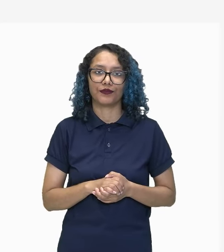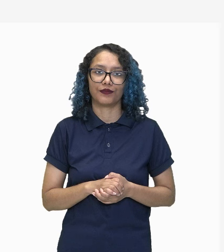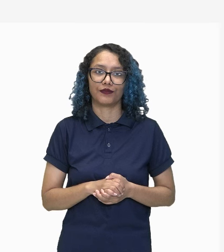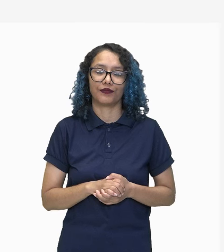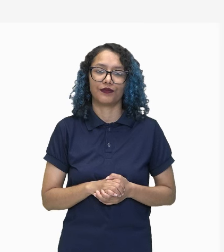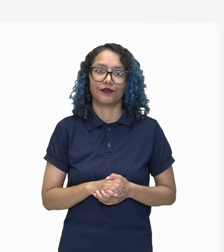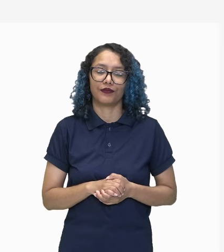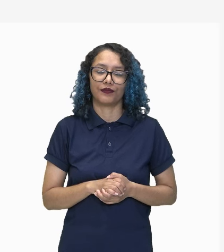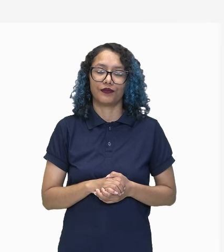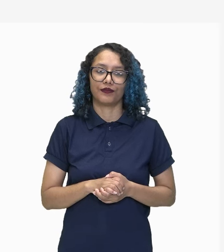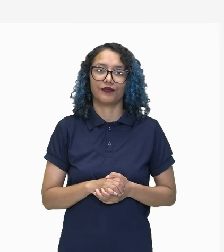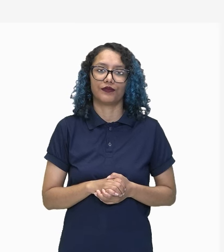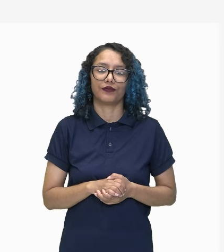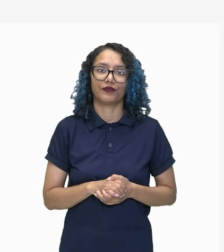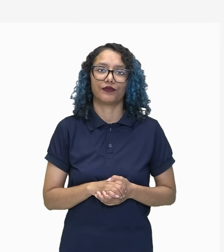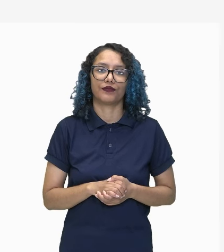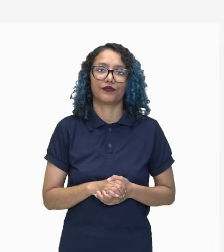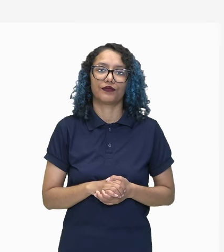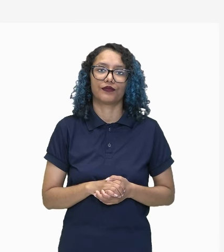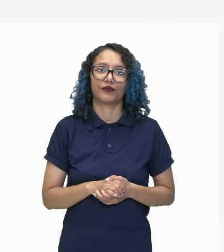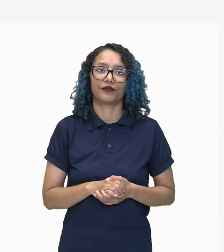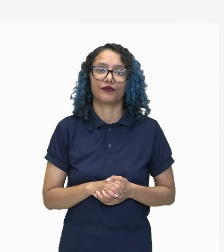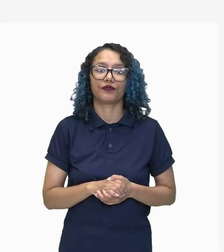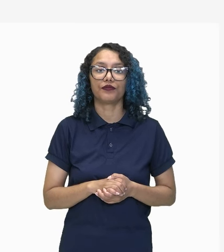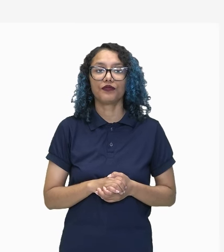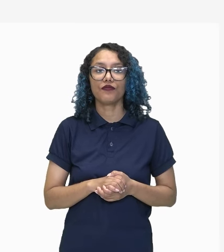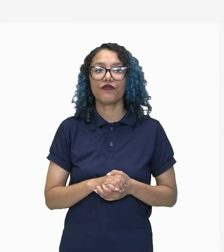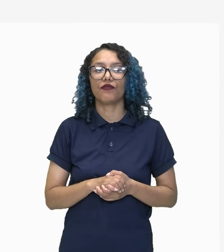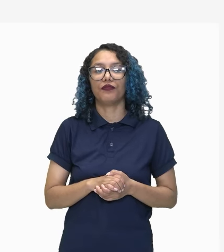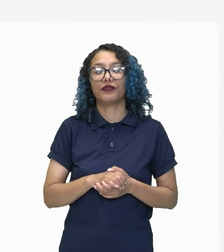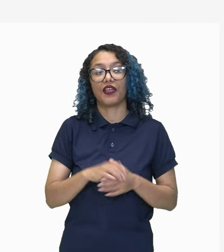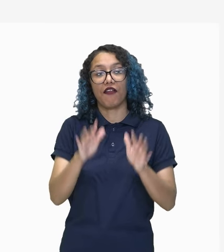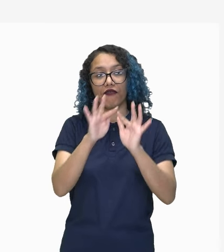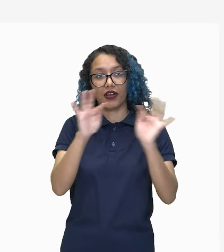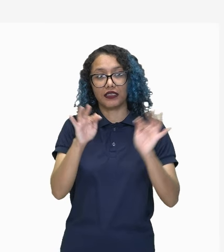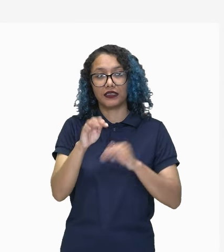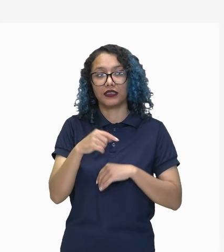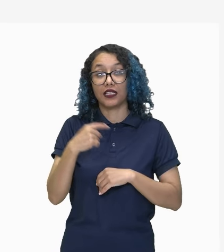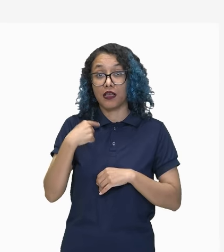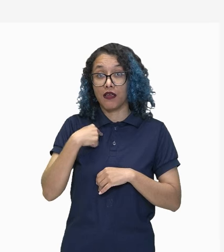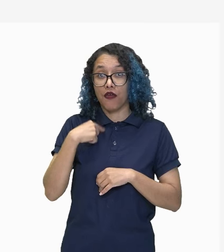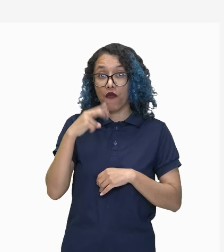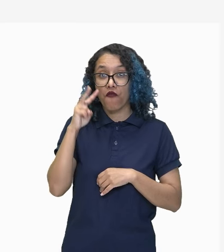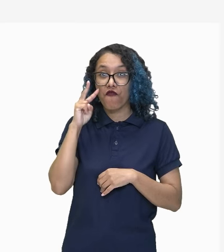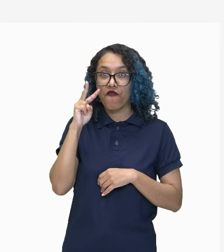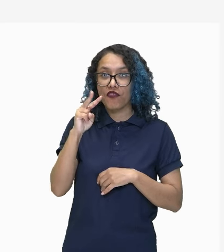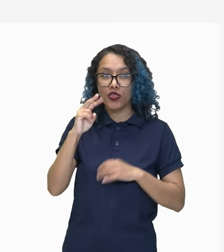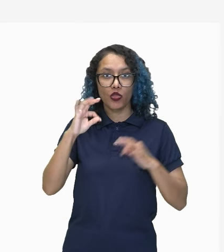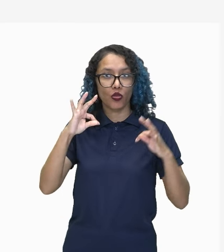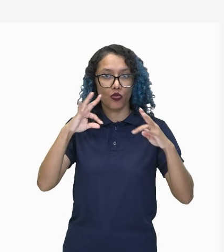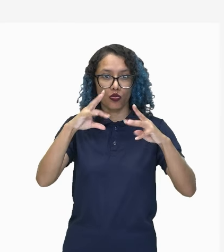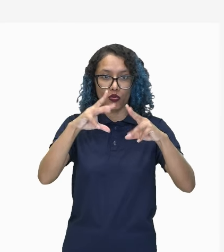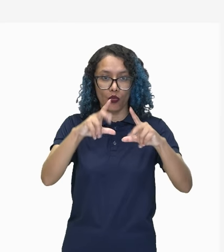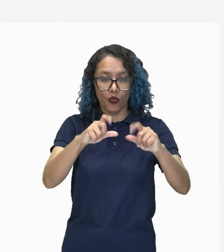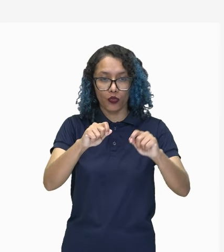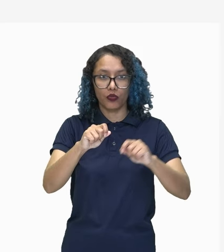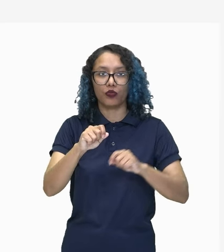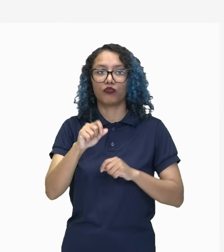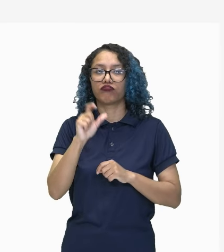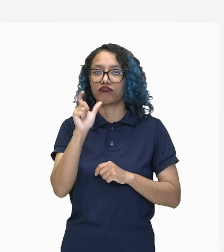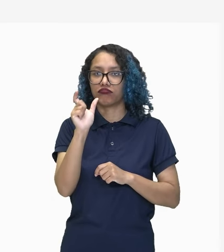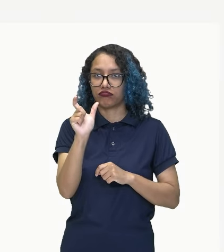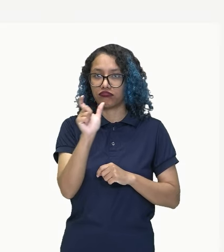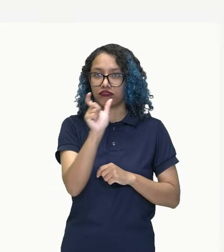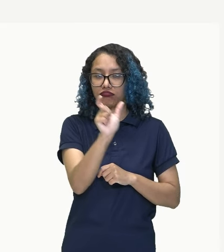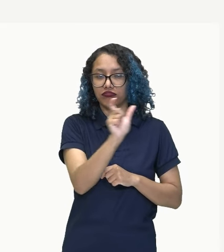Observem o seguinte. Eu vi tudo. se nós partirmos daquele nosso processo